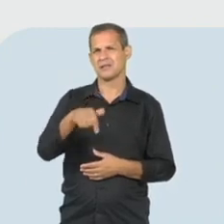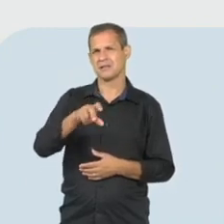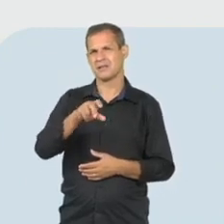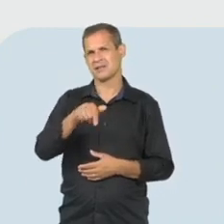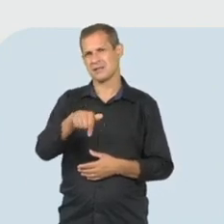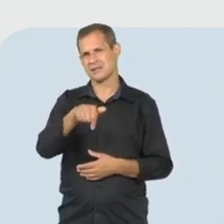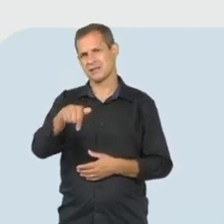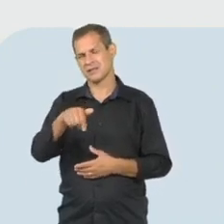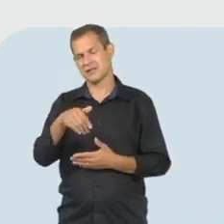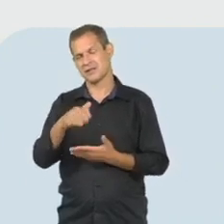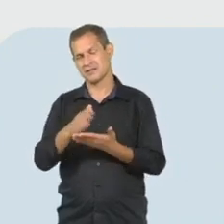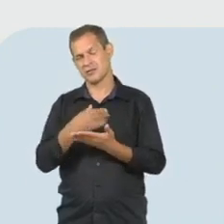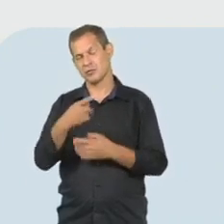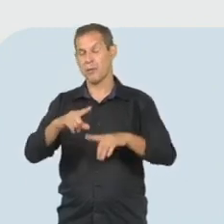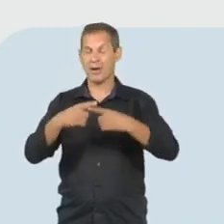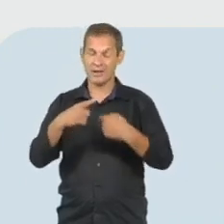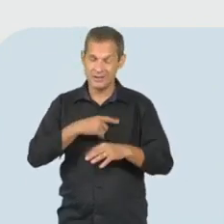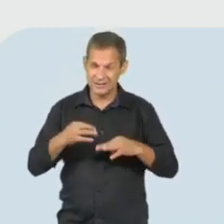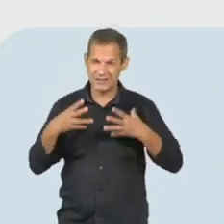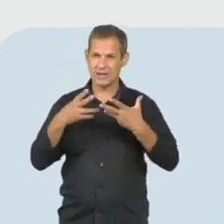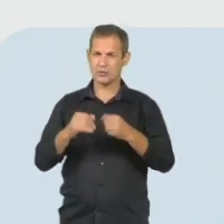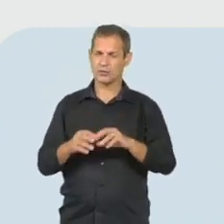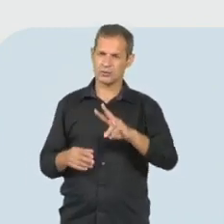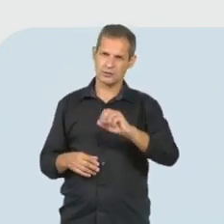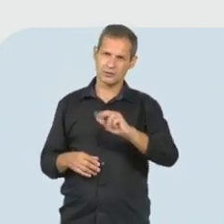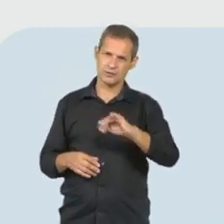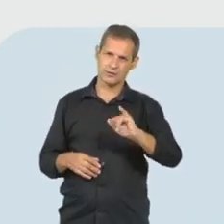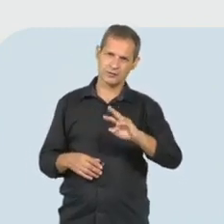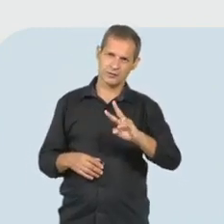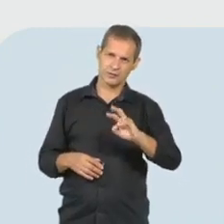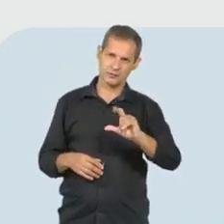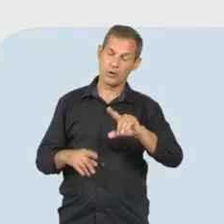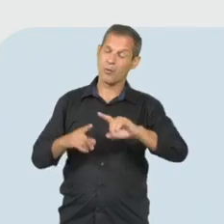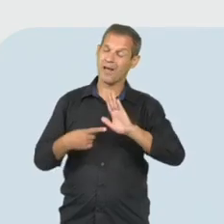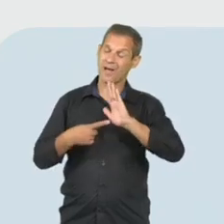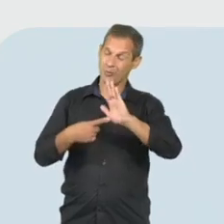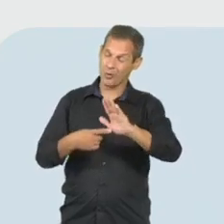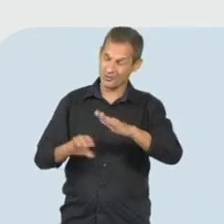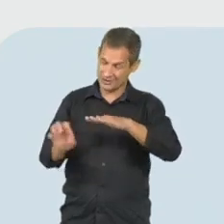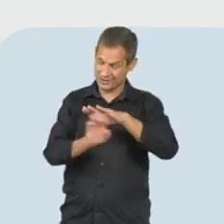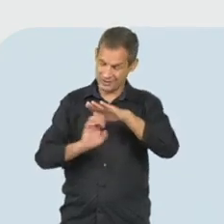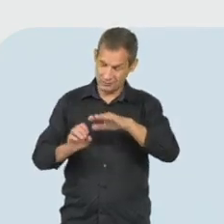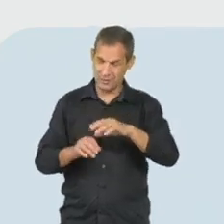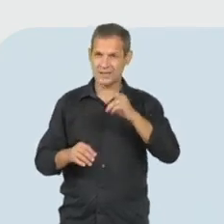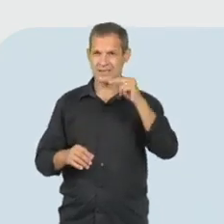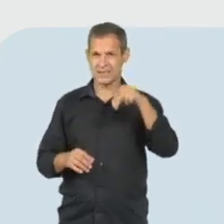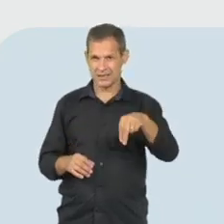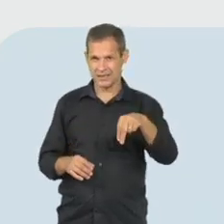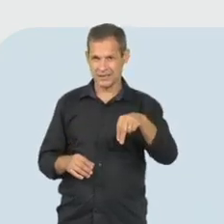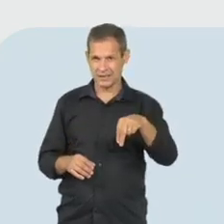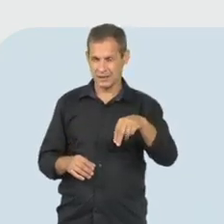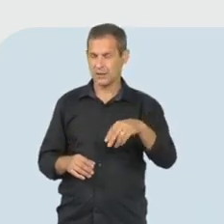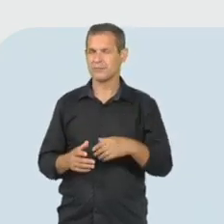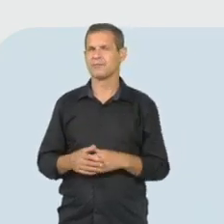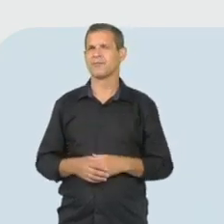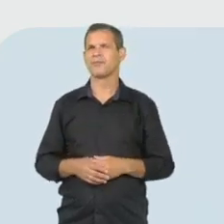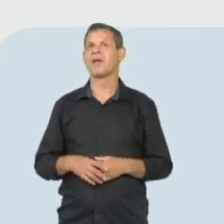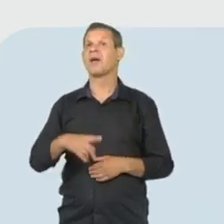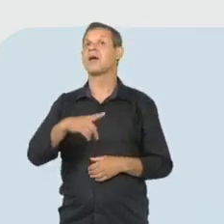77 do livro de vocês, que tem todas as variáveis, ou seja, a amostra da empresa M. Tem aqui